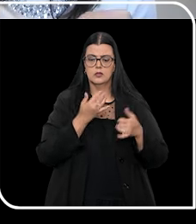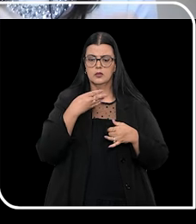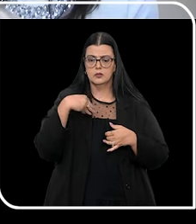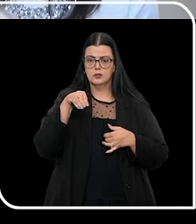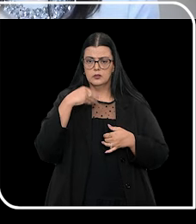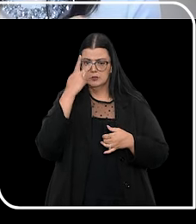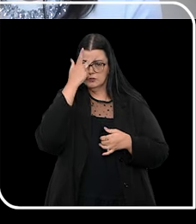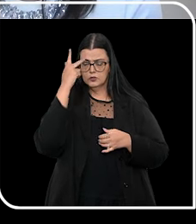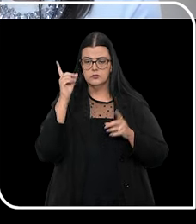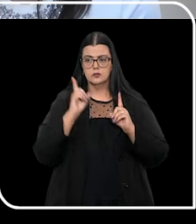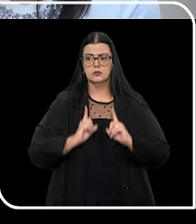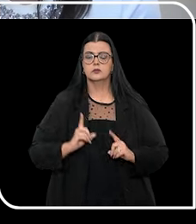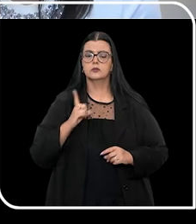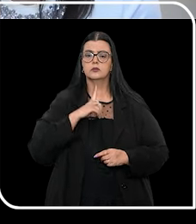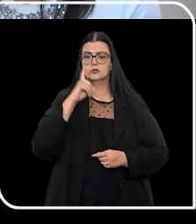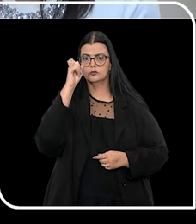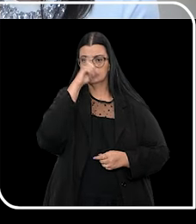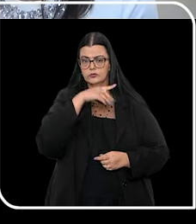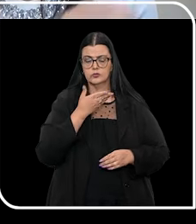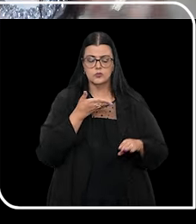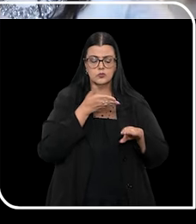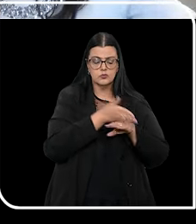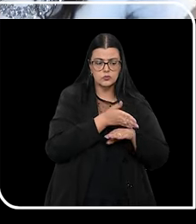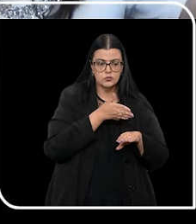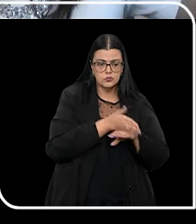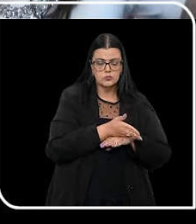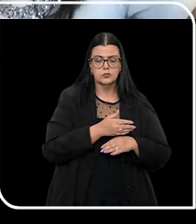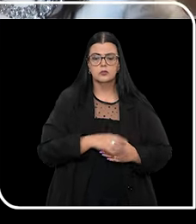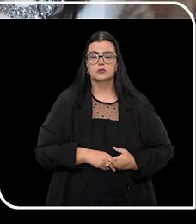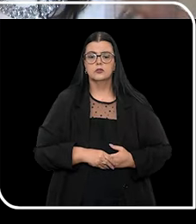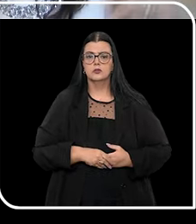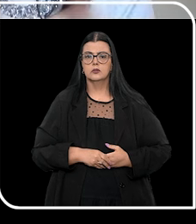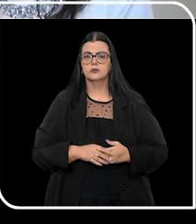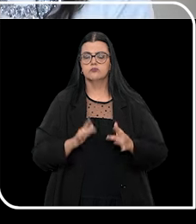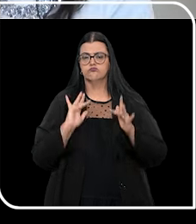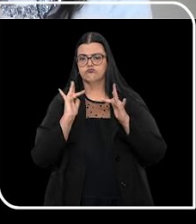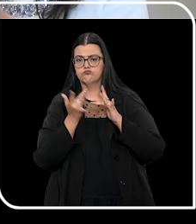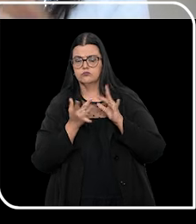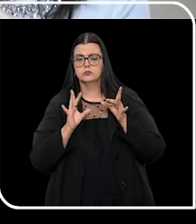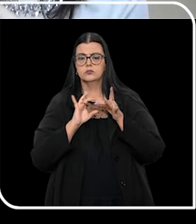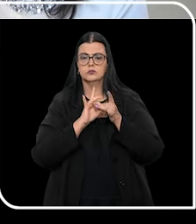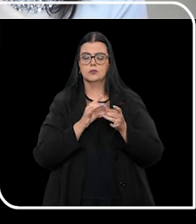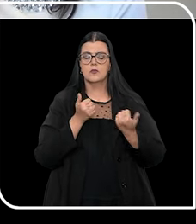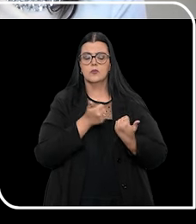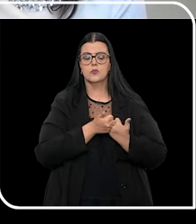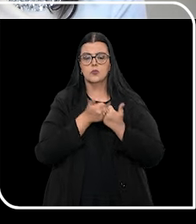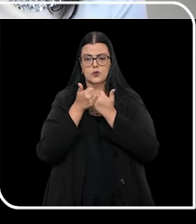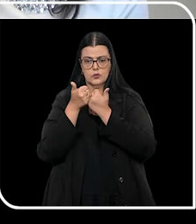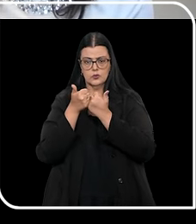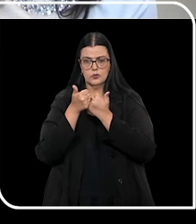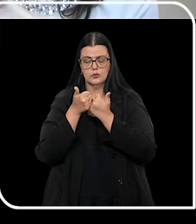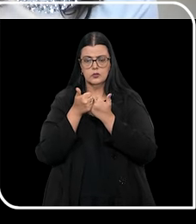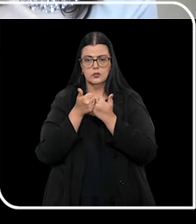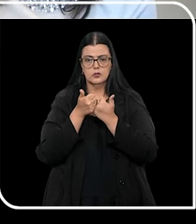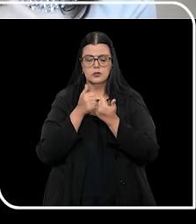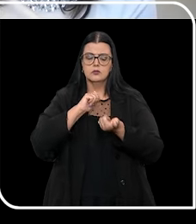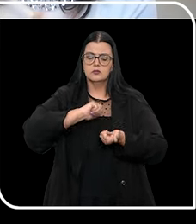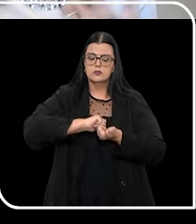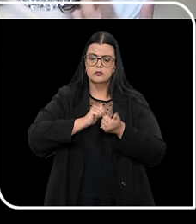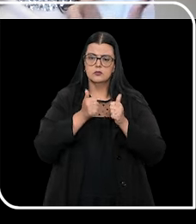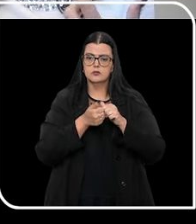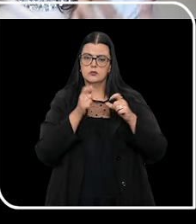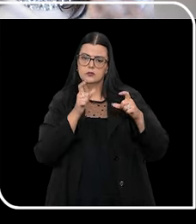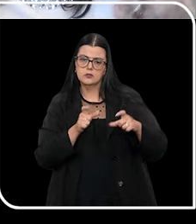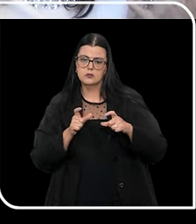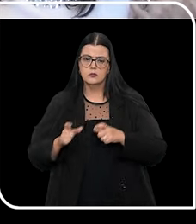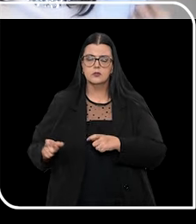horário do intervalo e tem uma criança com deficiência que tem dificuldade de chegar lá vamos formar uma rede de apoio que acompanhe ela então a